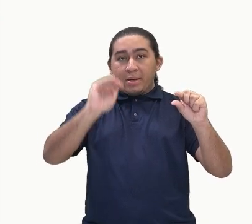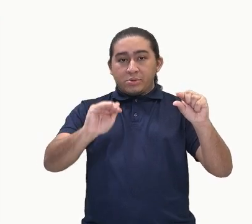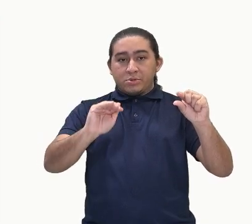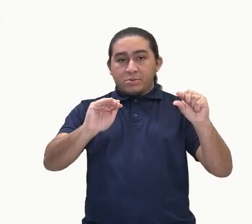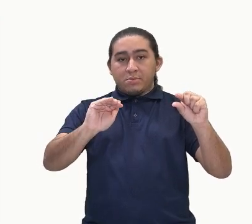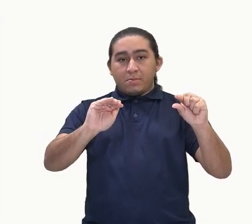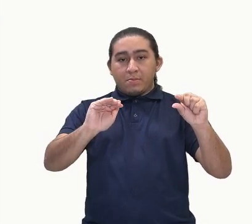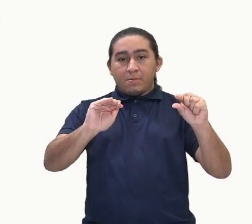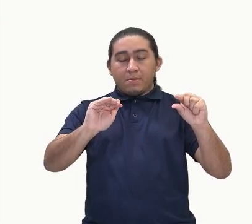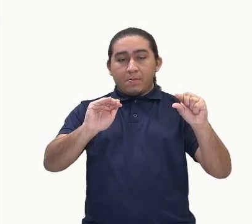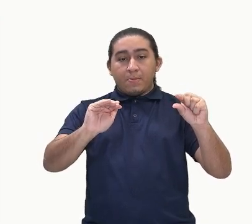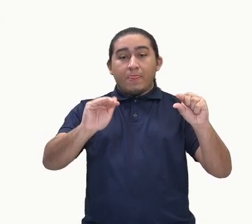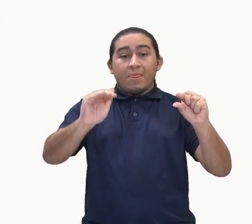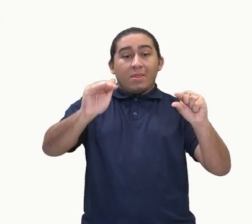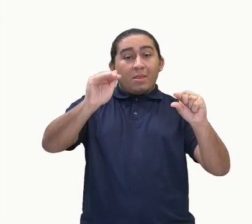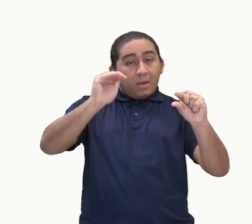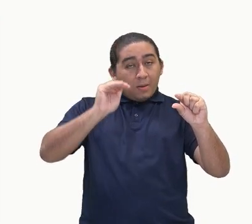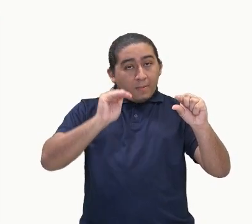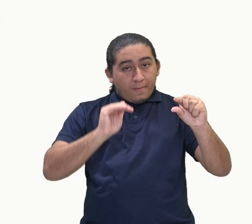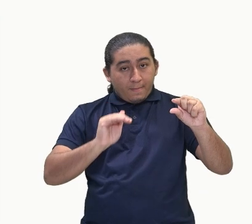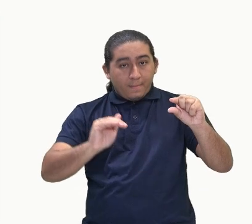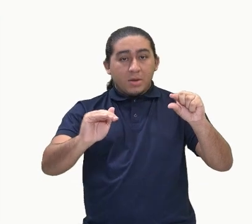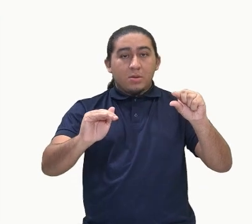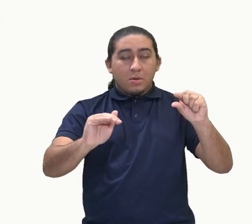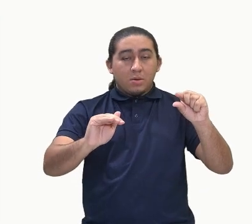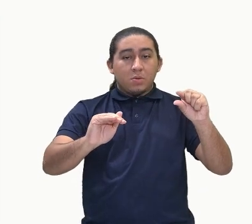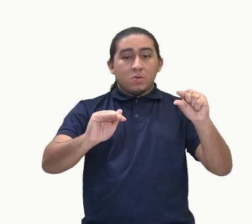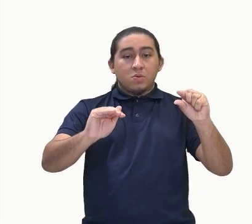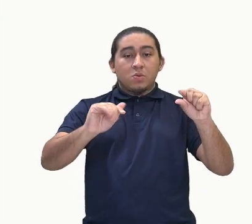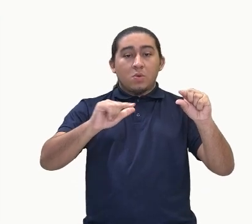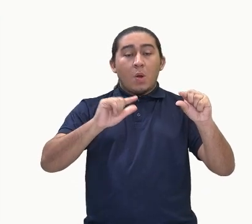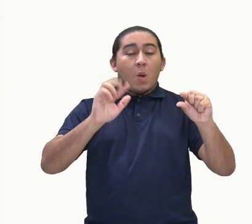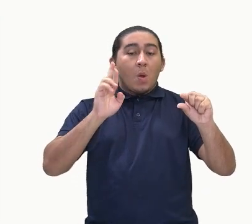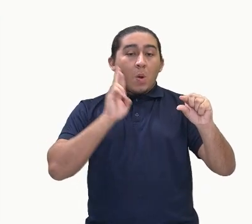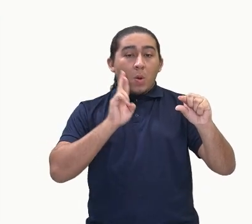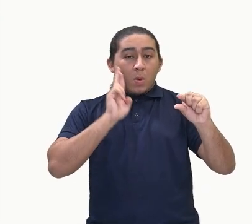epitélio. Depois tem a outra estrutura, que é a lâmina